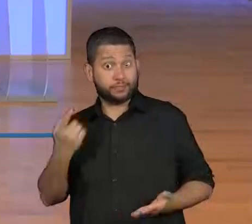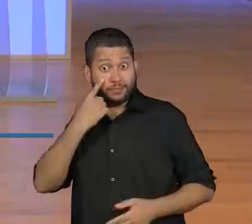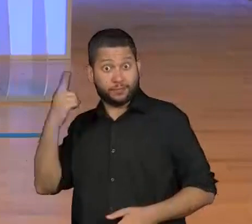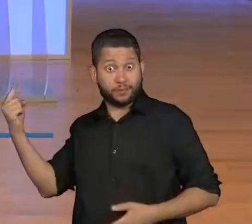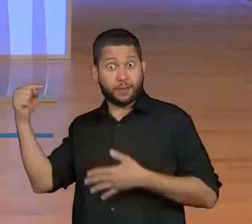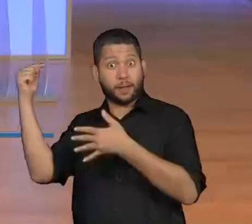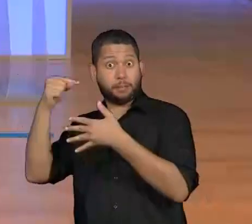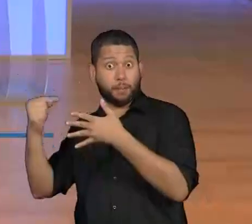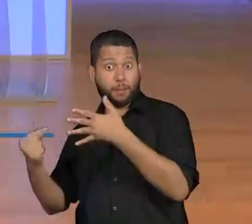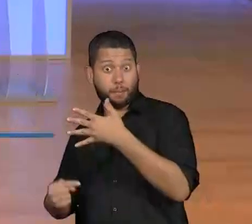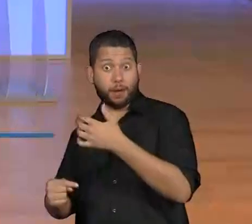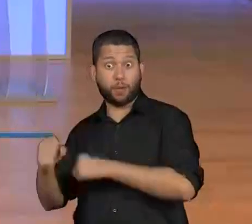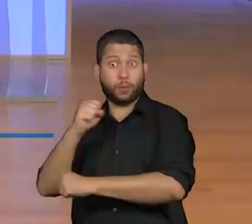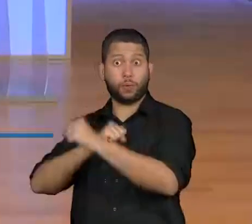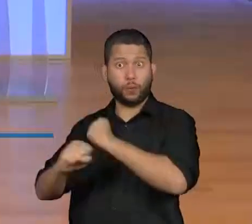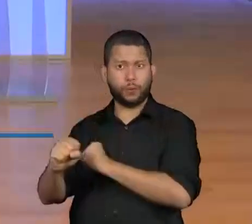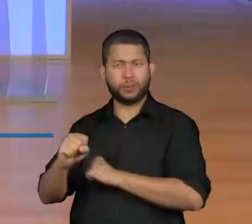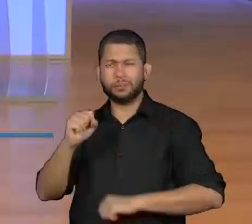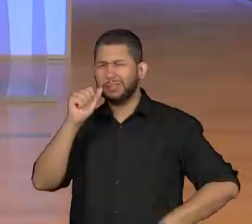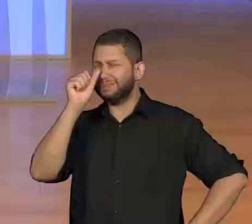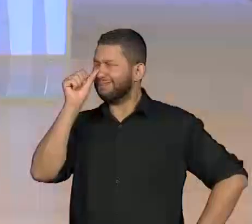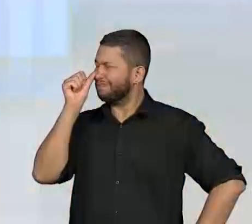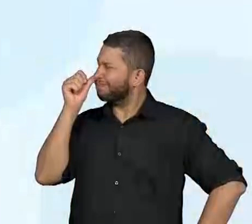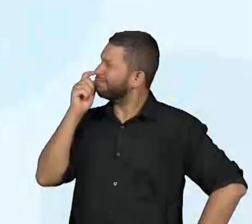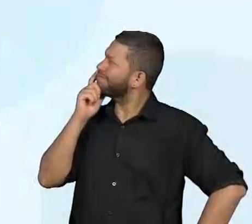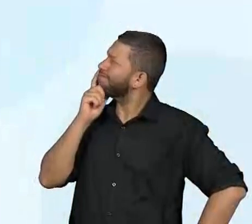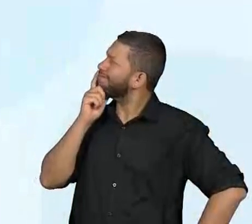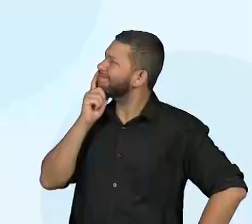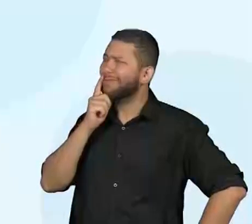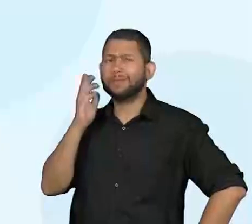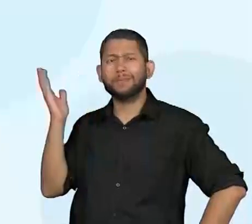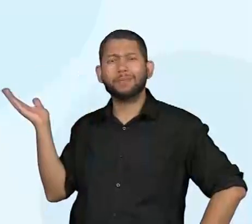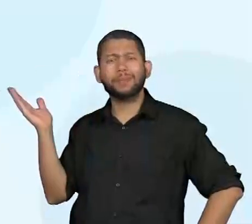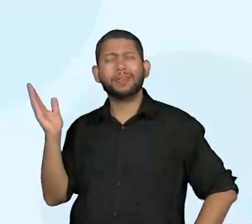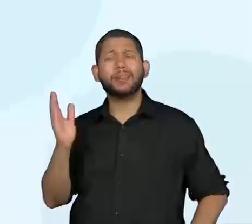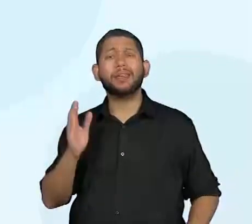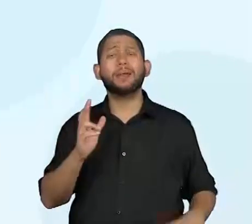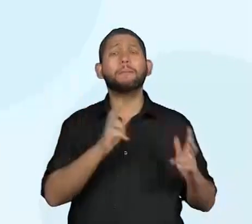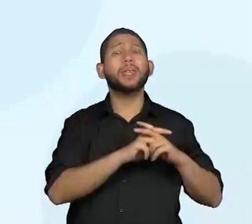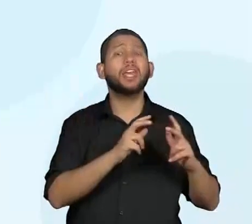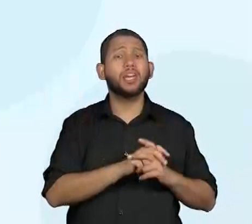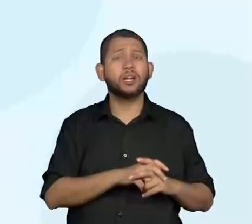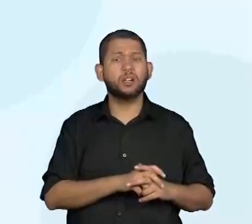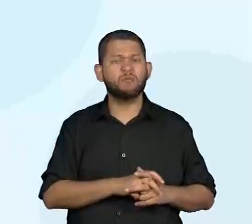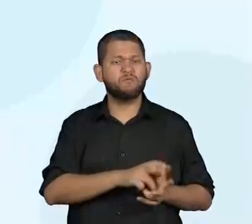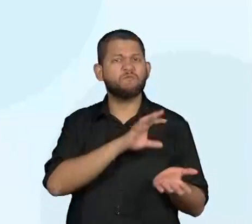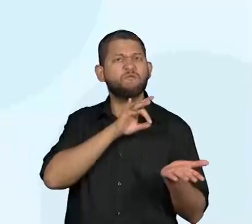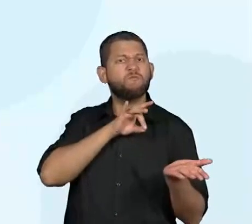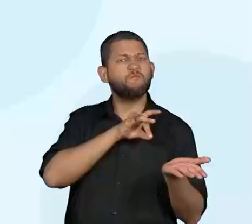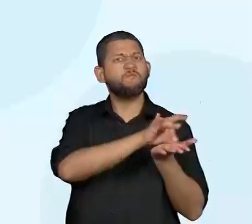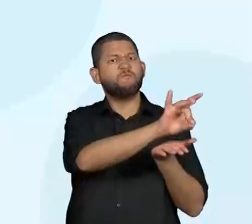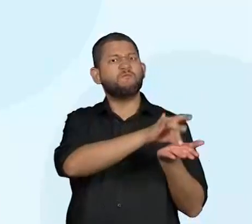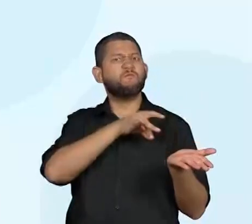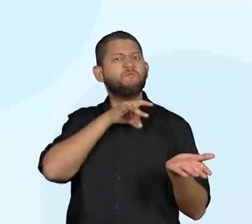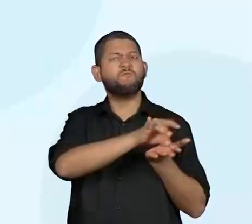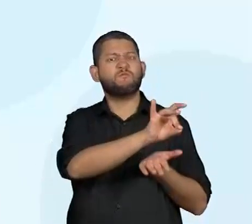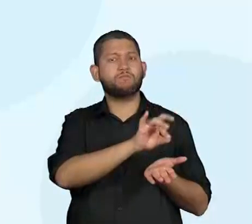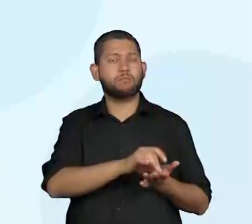lutas. Agora, as brigas. Tem rixa, né? Sabe quando você fica com